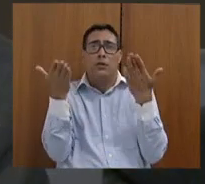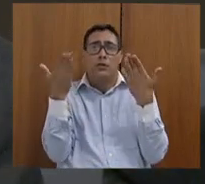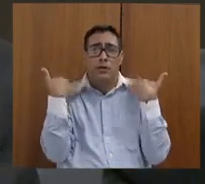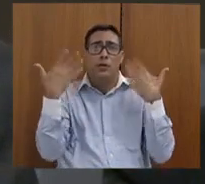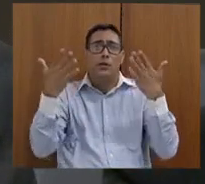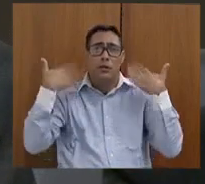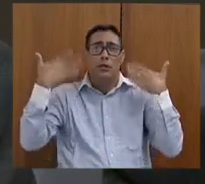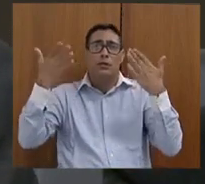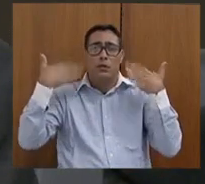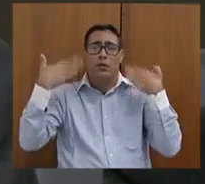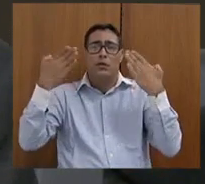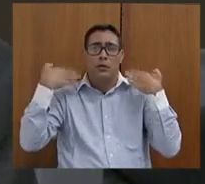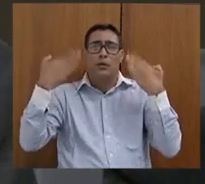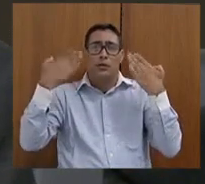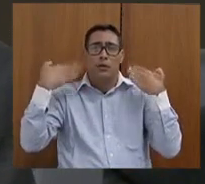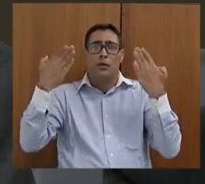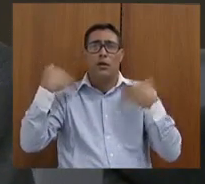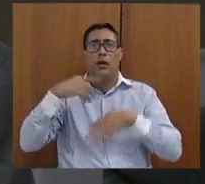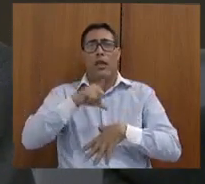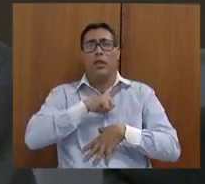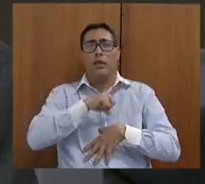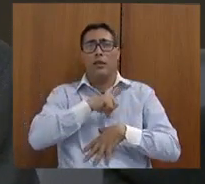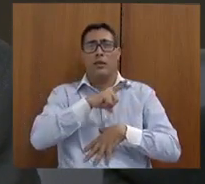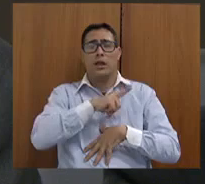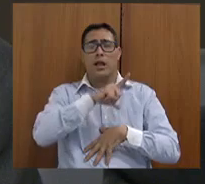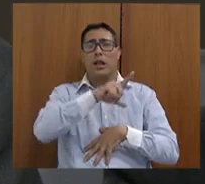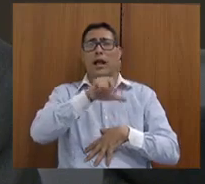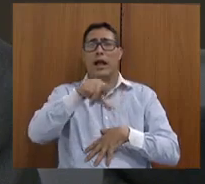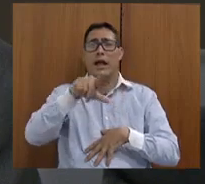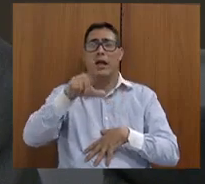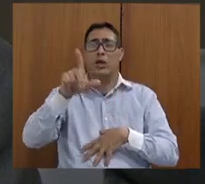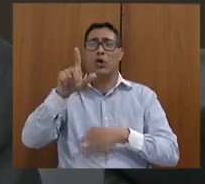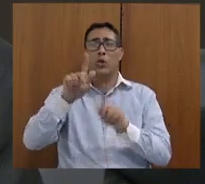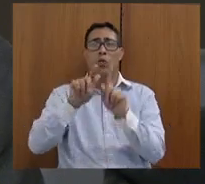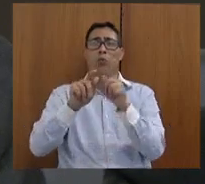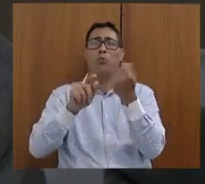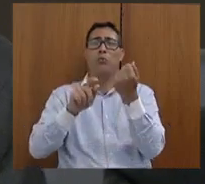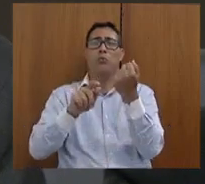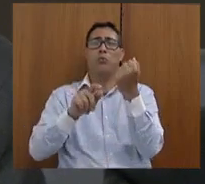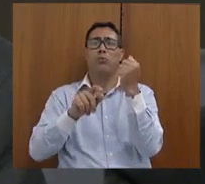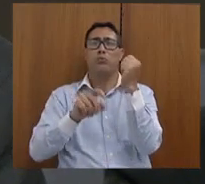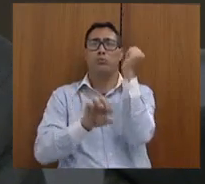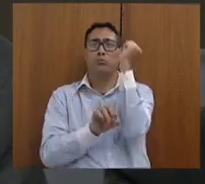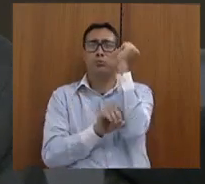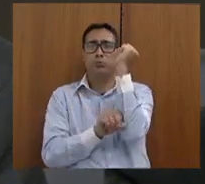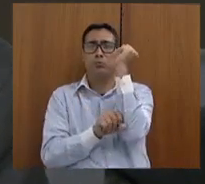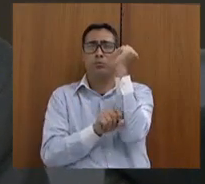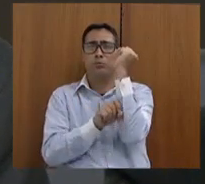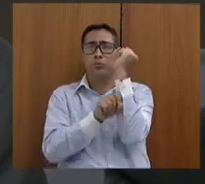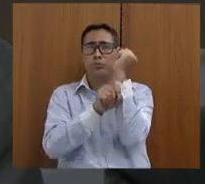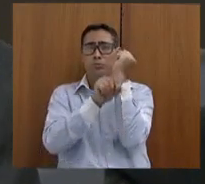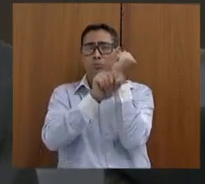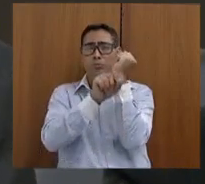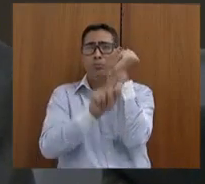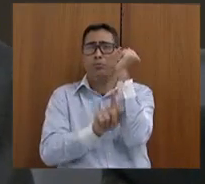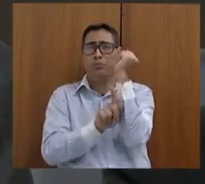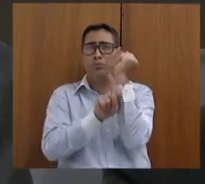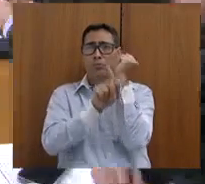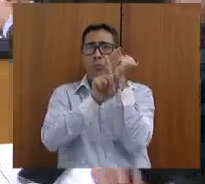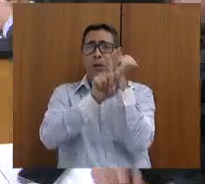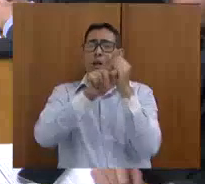temperado com médias muito altas e nós precisamos investir